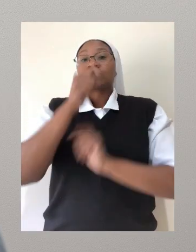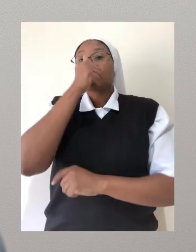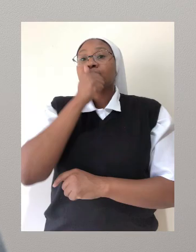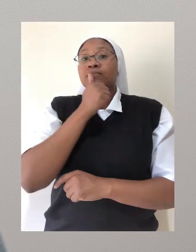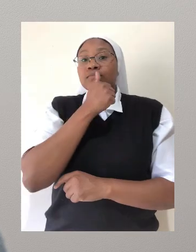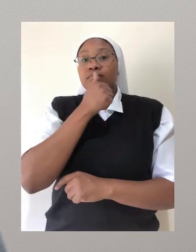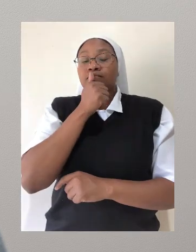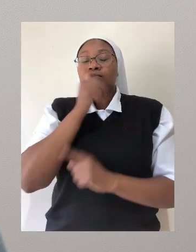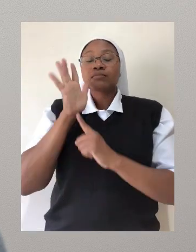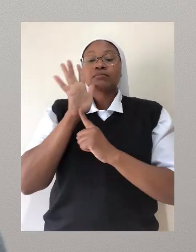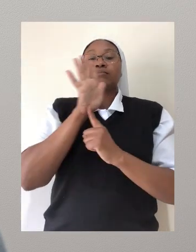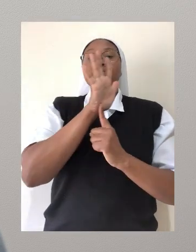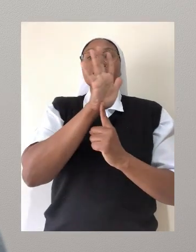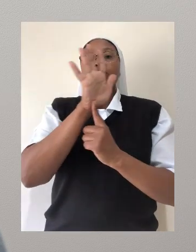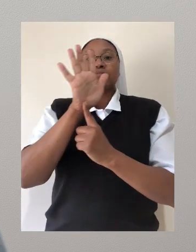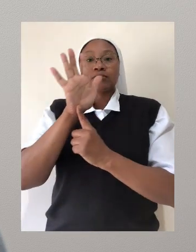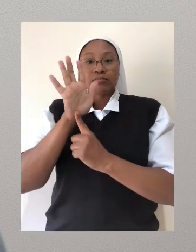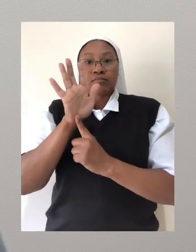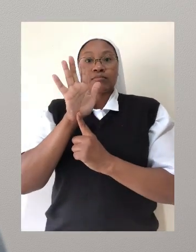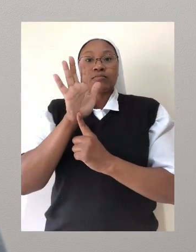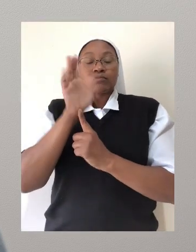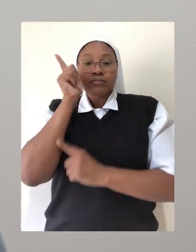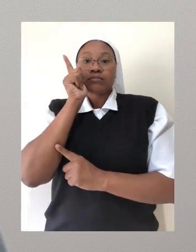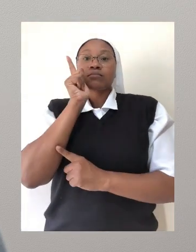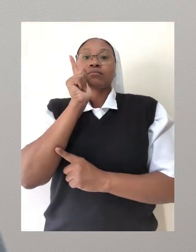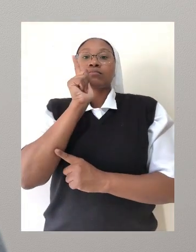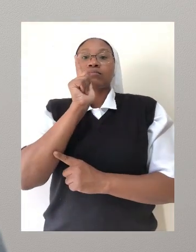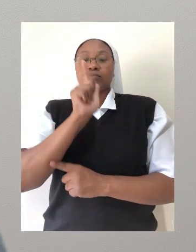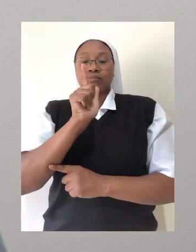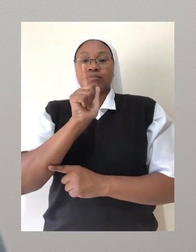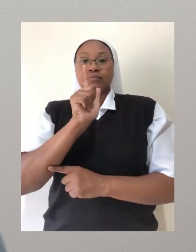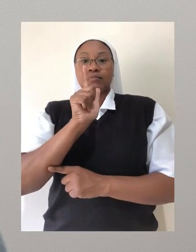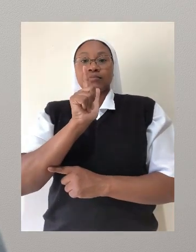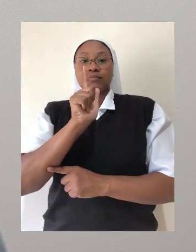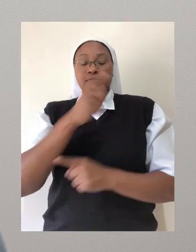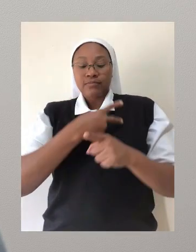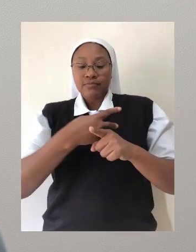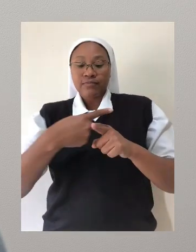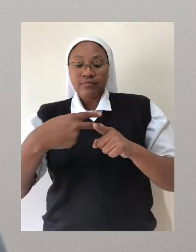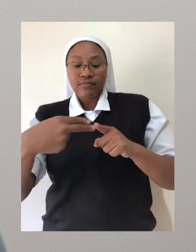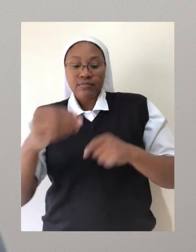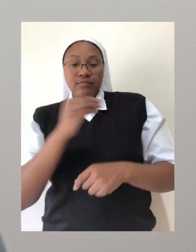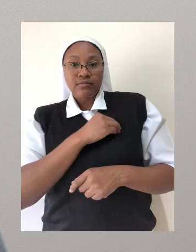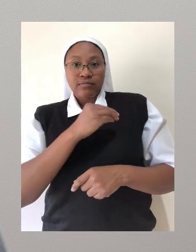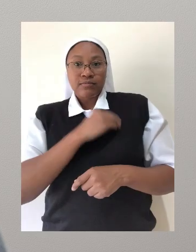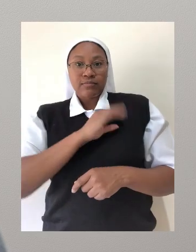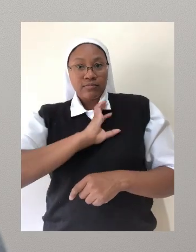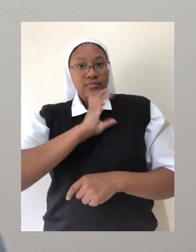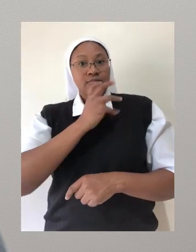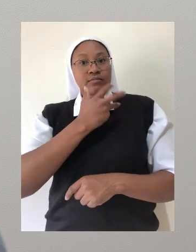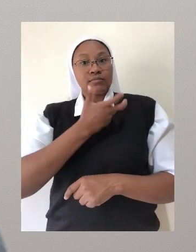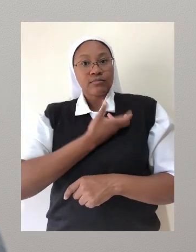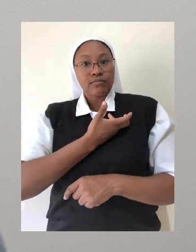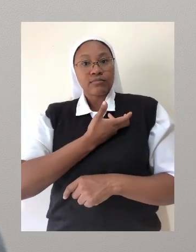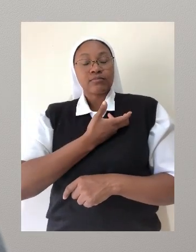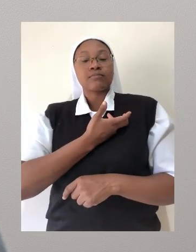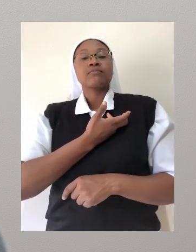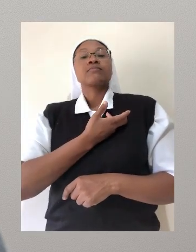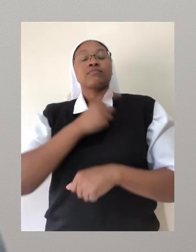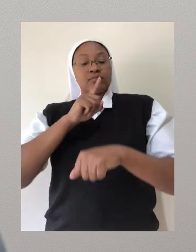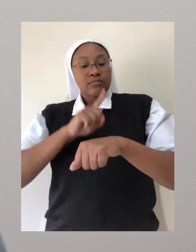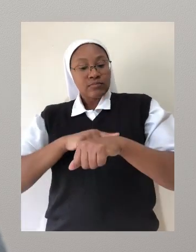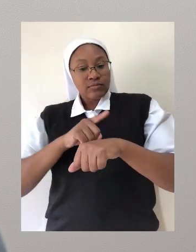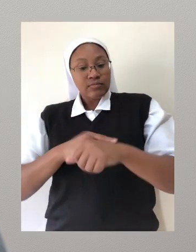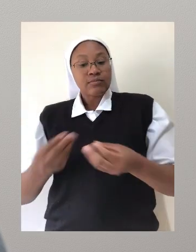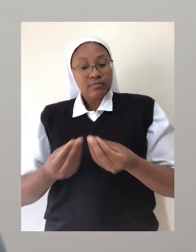O jejum é a expressão da vontade de vencer, de se converter. Segundo a oração, o